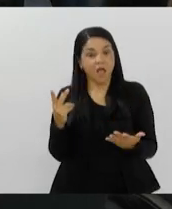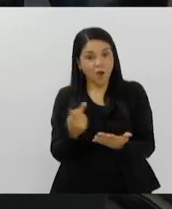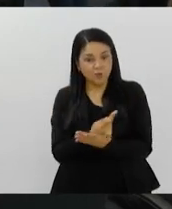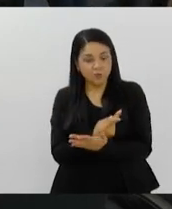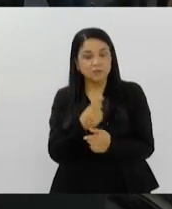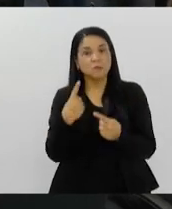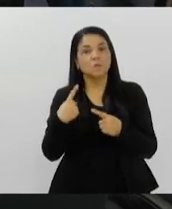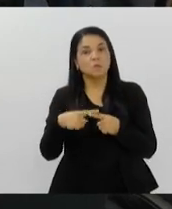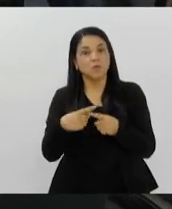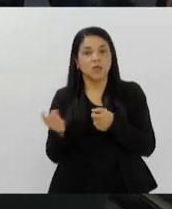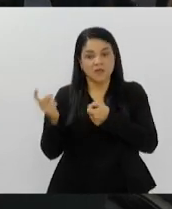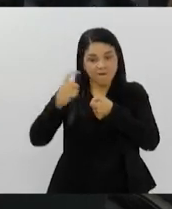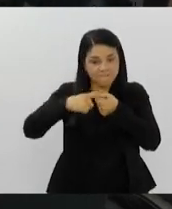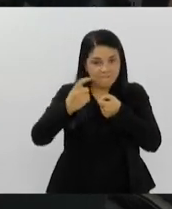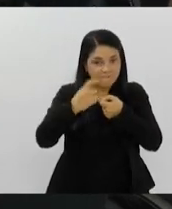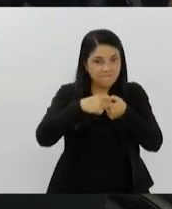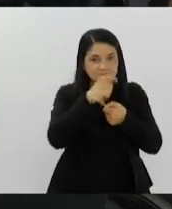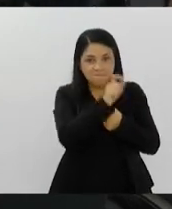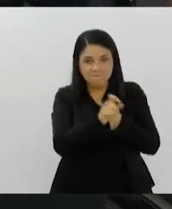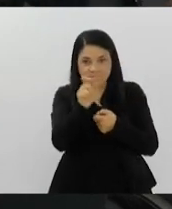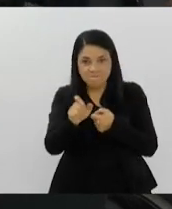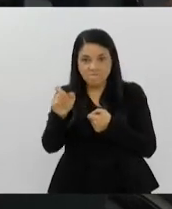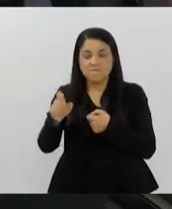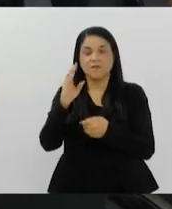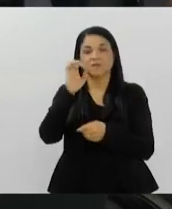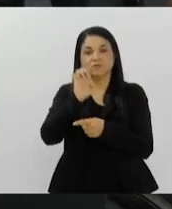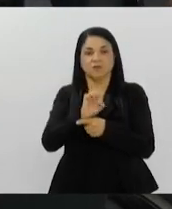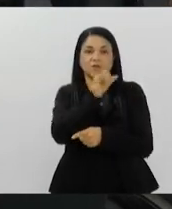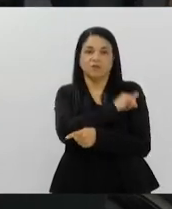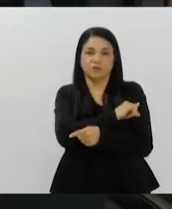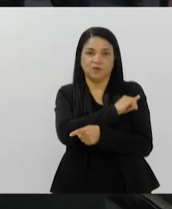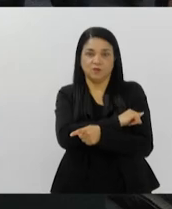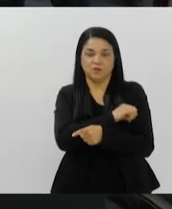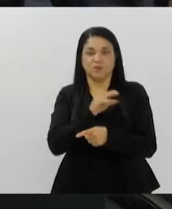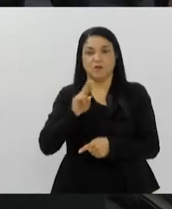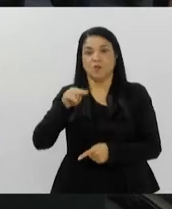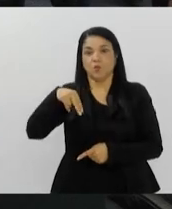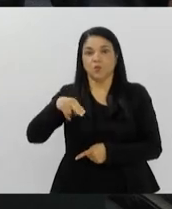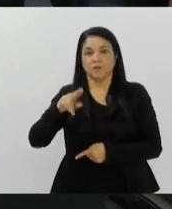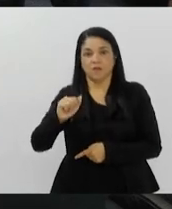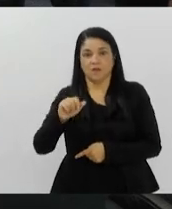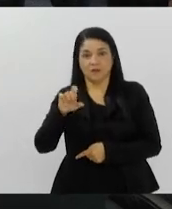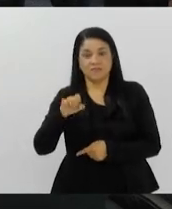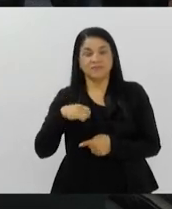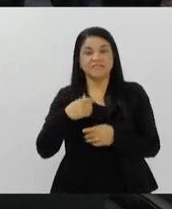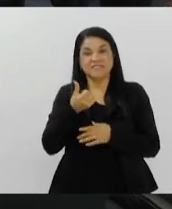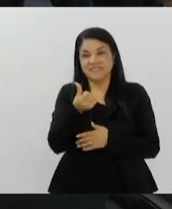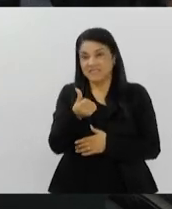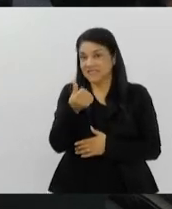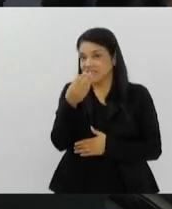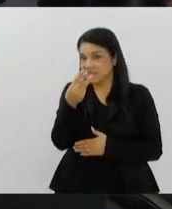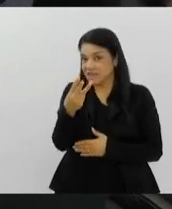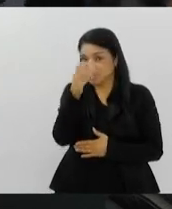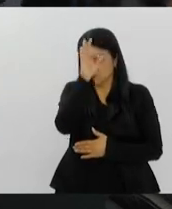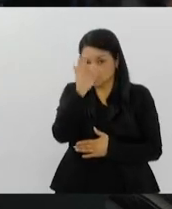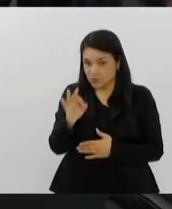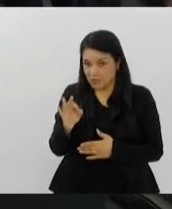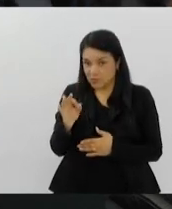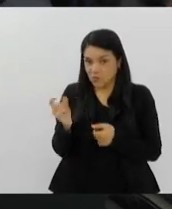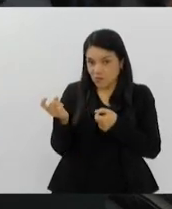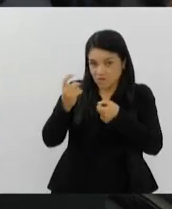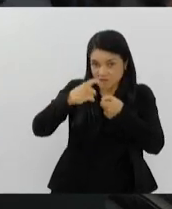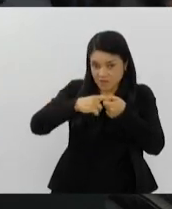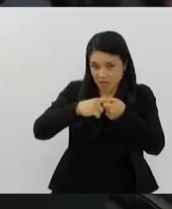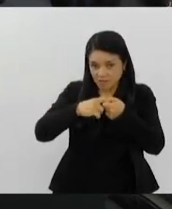filiado da UNALI aqui no nosso estado, porque se não houvesse mais de 63% filiado, não